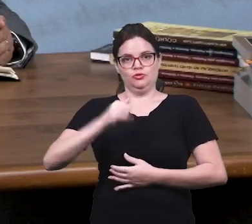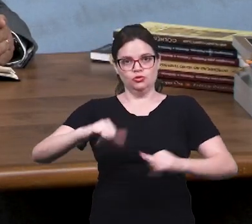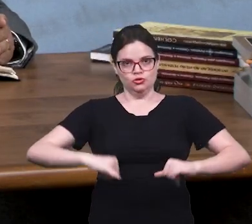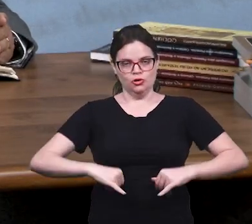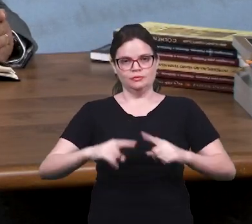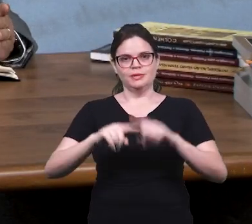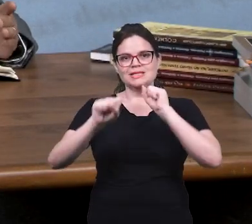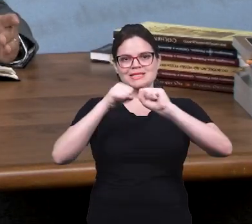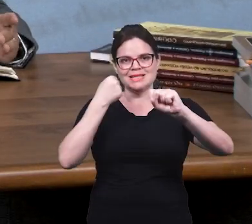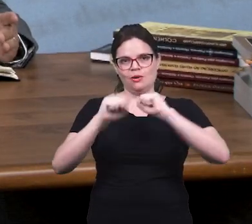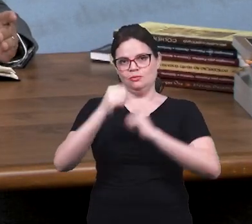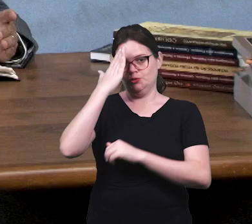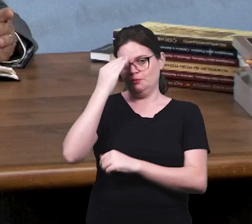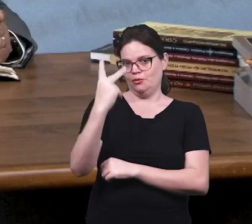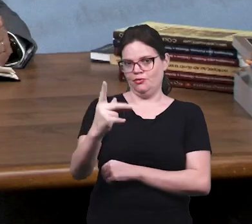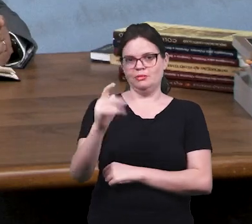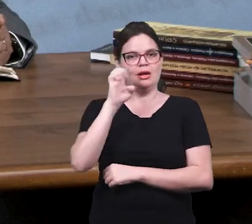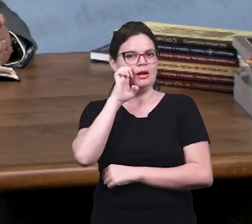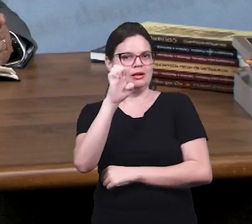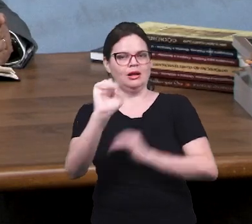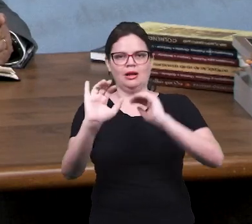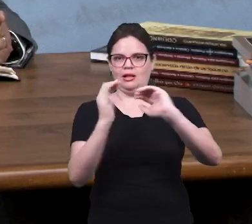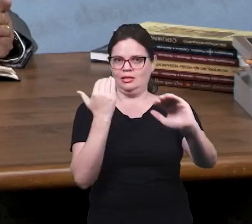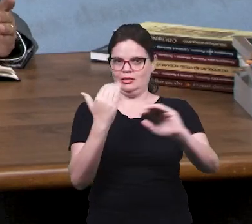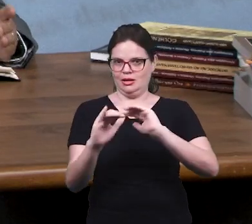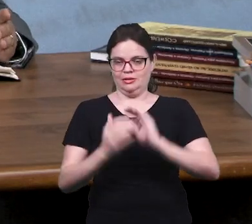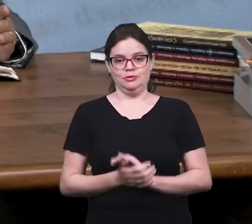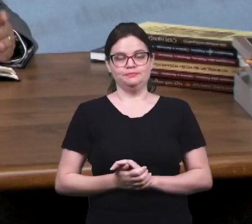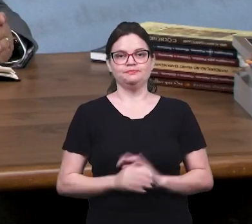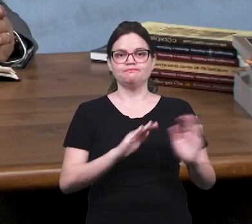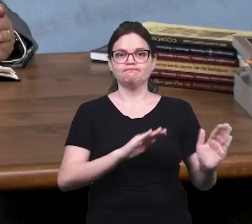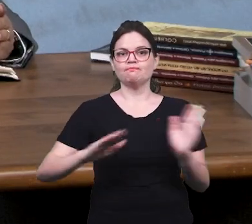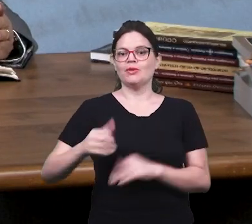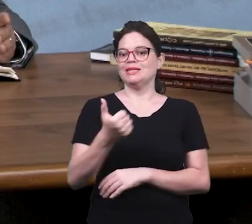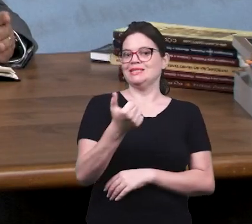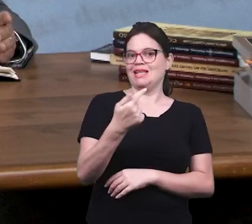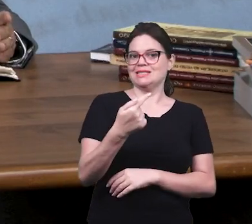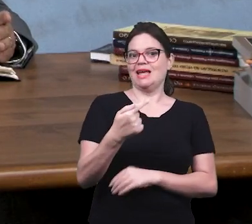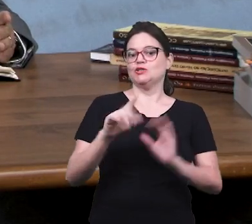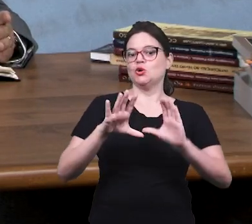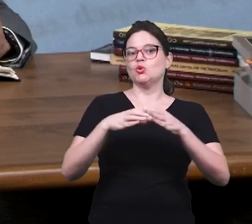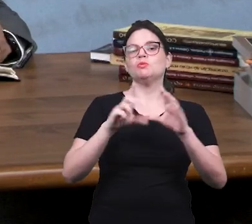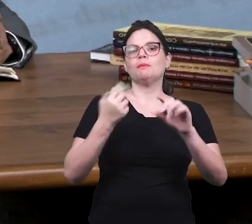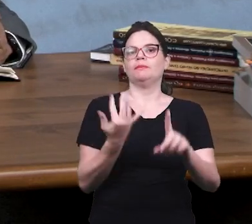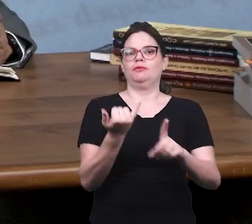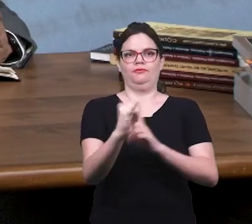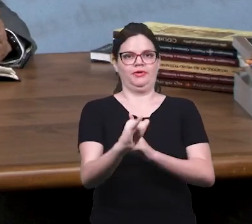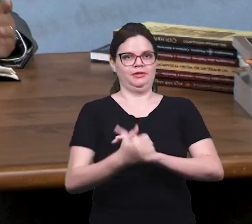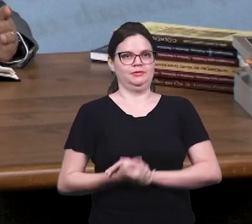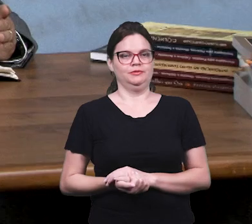Provérbios, Eclesiastes, Cantares, e 17 livros proféticos.